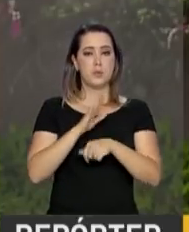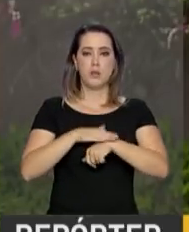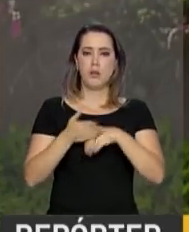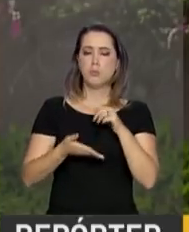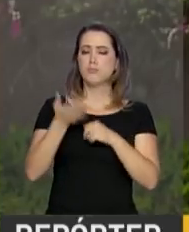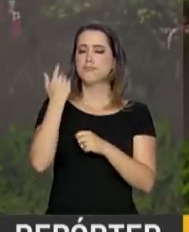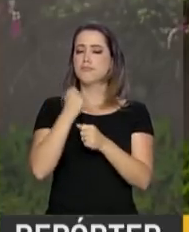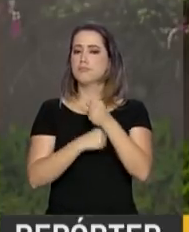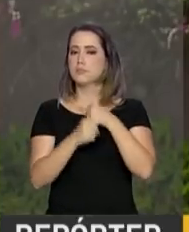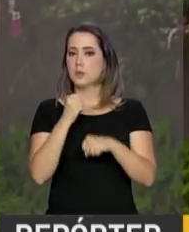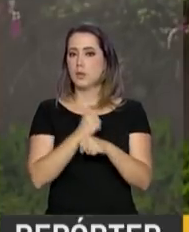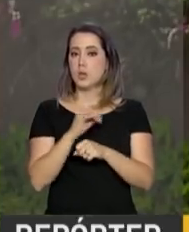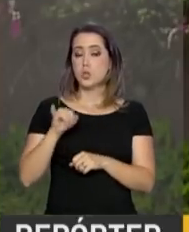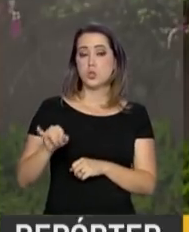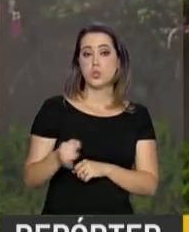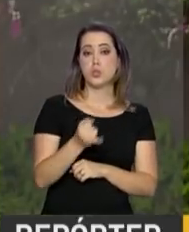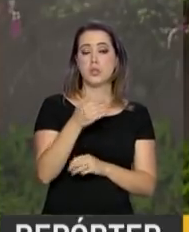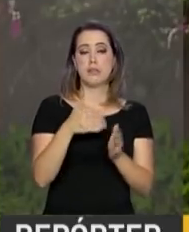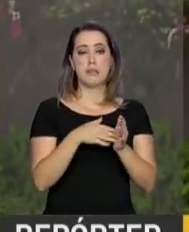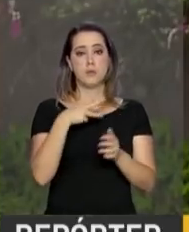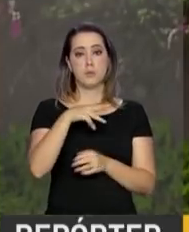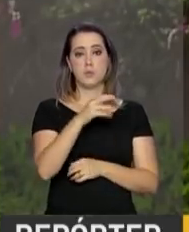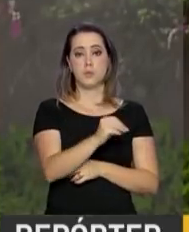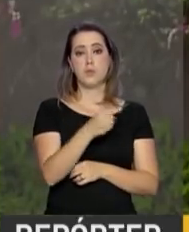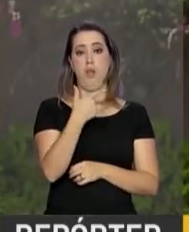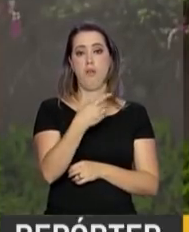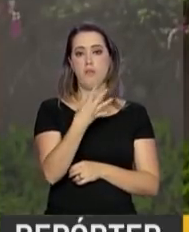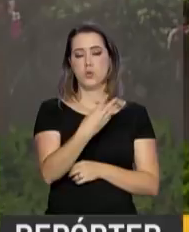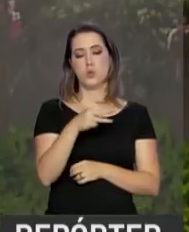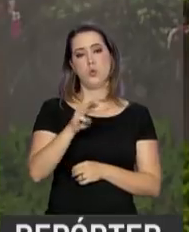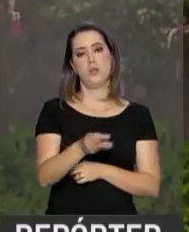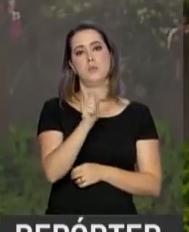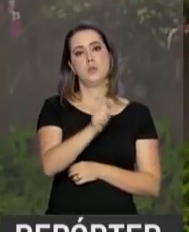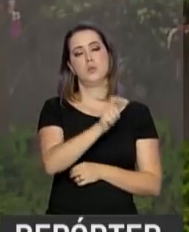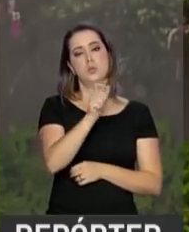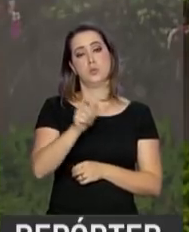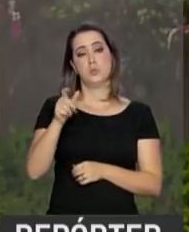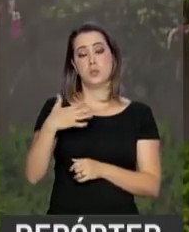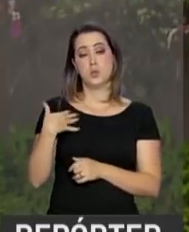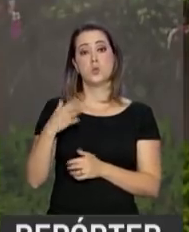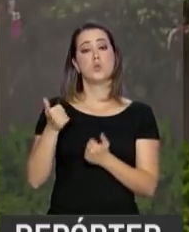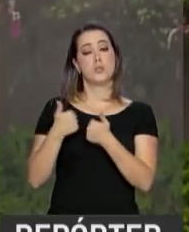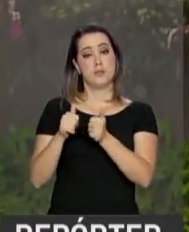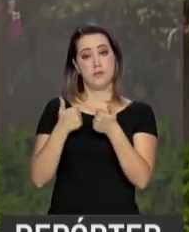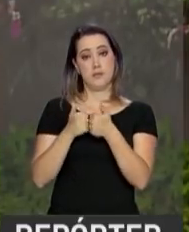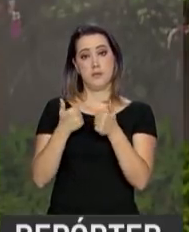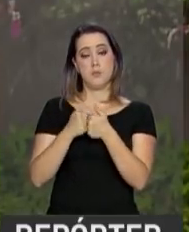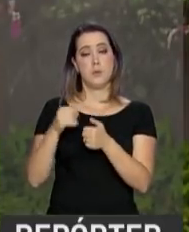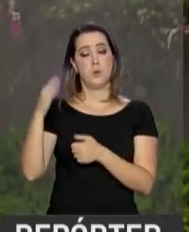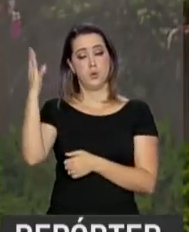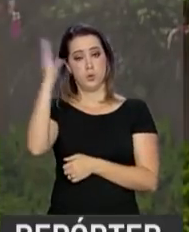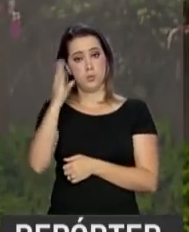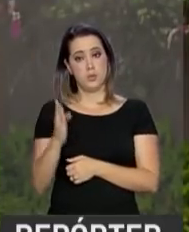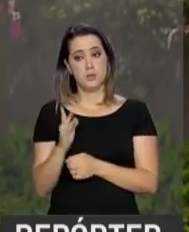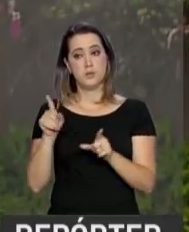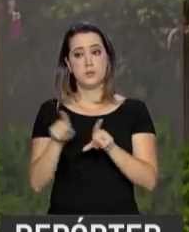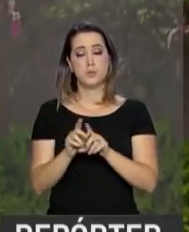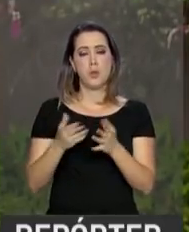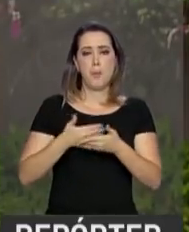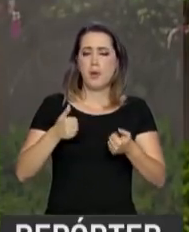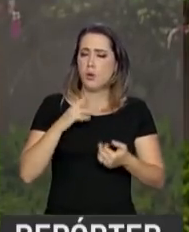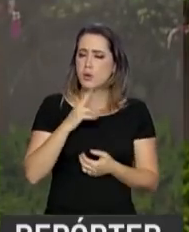do ano passado. De janeiro a março, foram quase 24 milhões de pessoas transportadas no país. Este é o melhor resultado